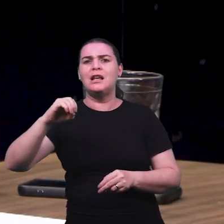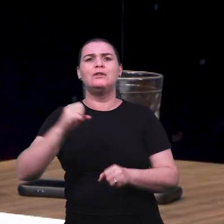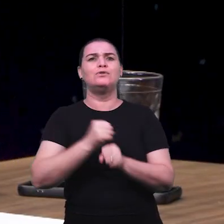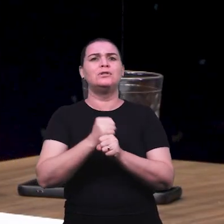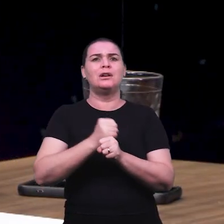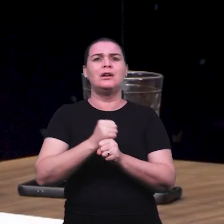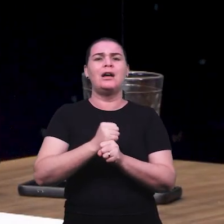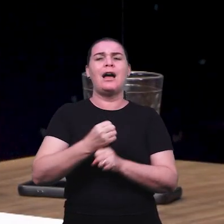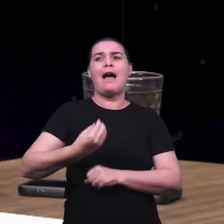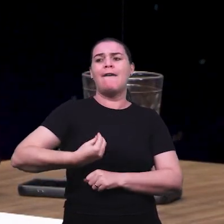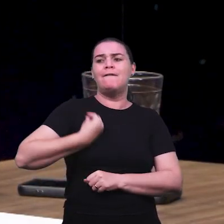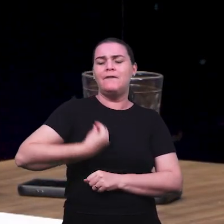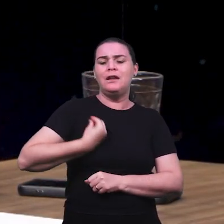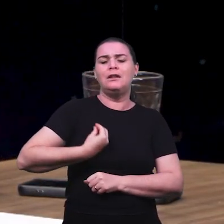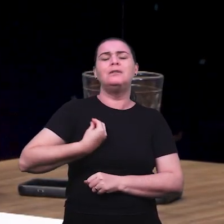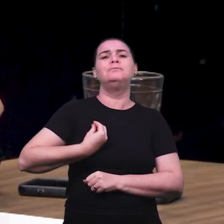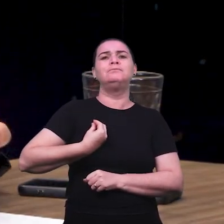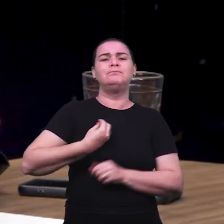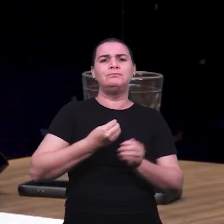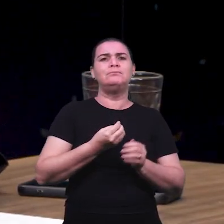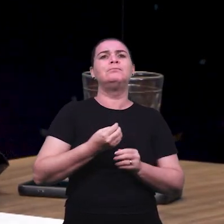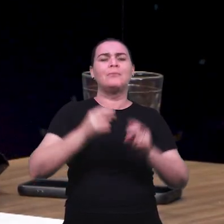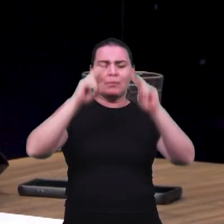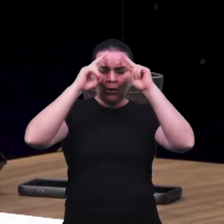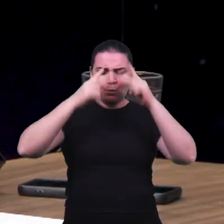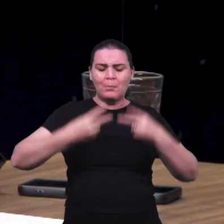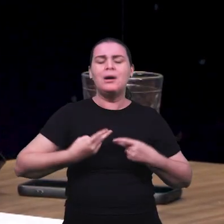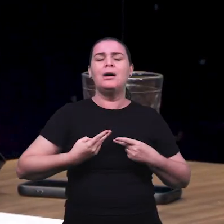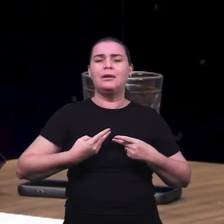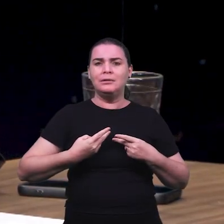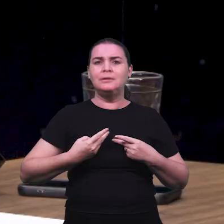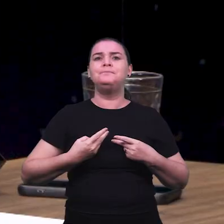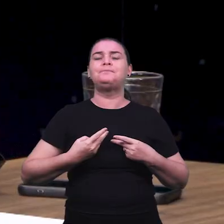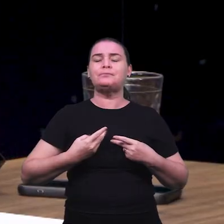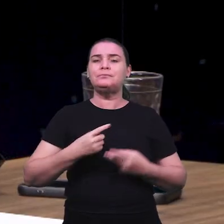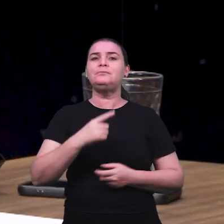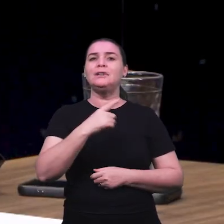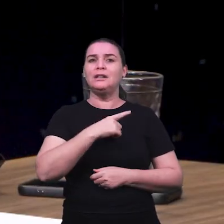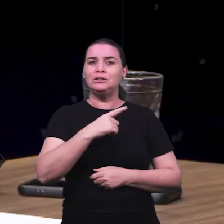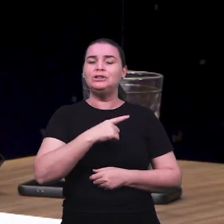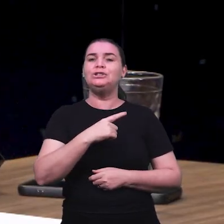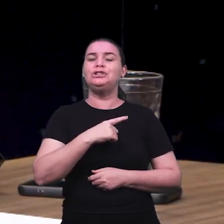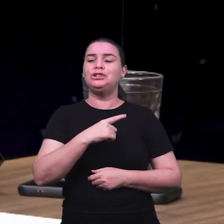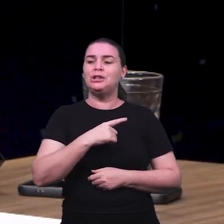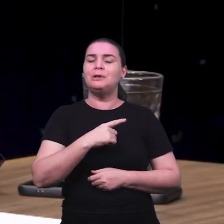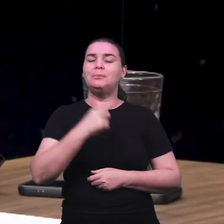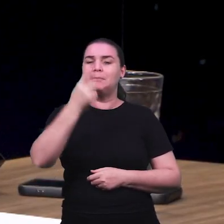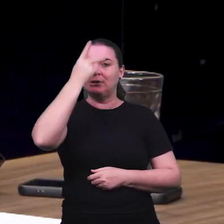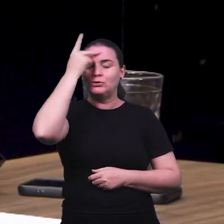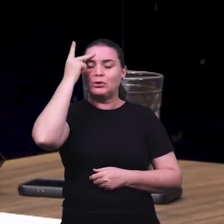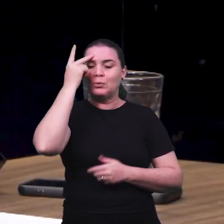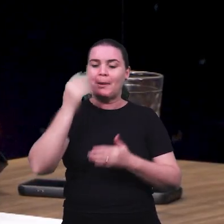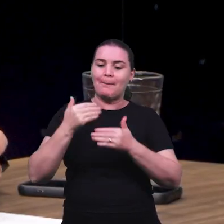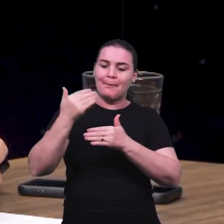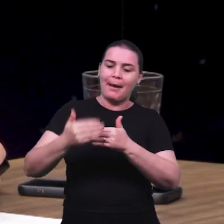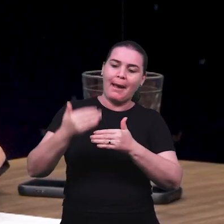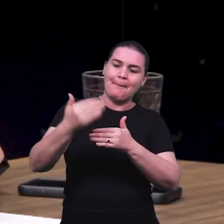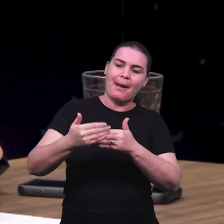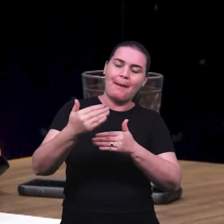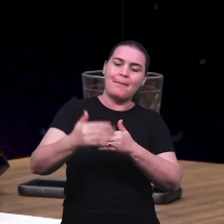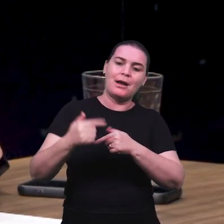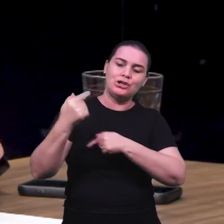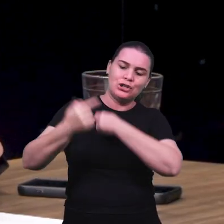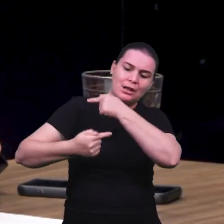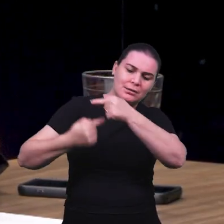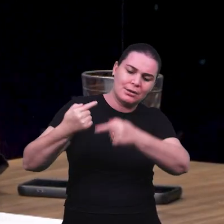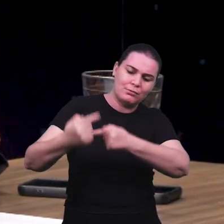a vida fosse conservada, a vida humana mesmo fosse conservada, para que a palavra fosse passada de geração em geração. Então